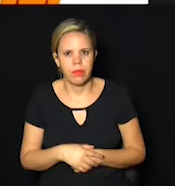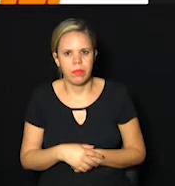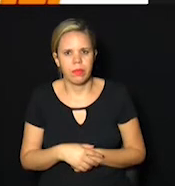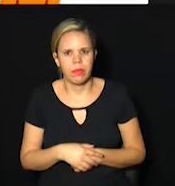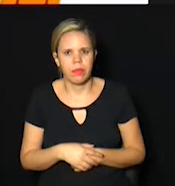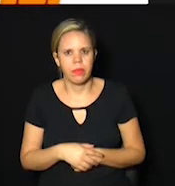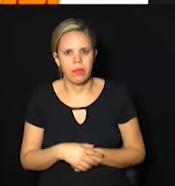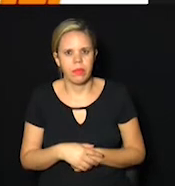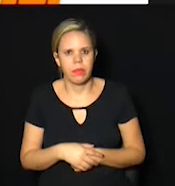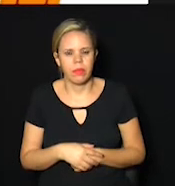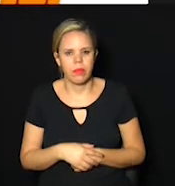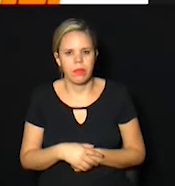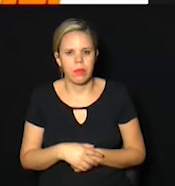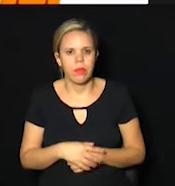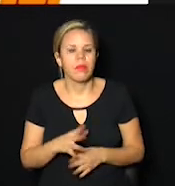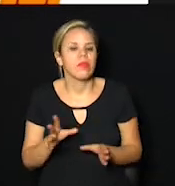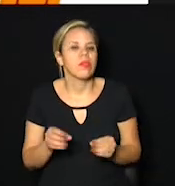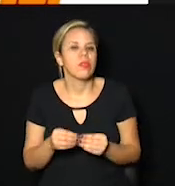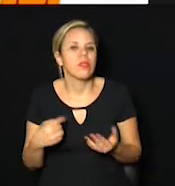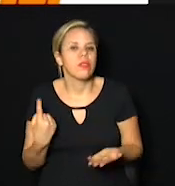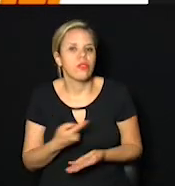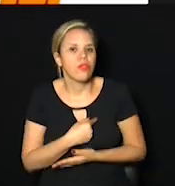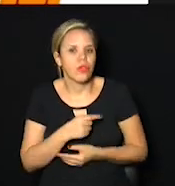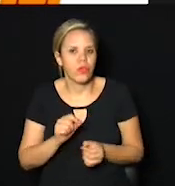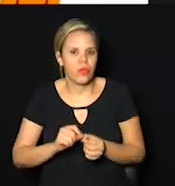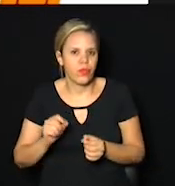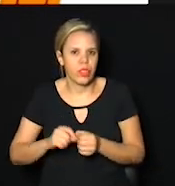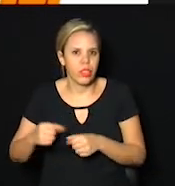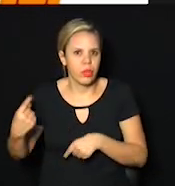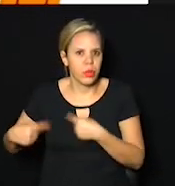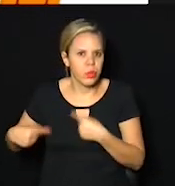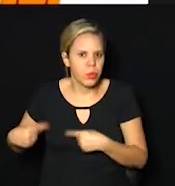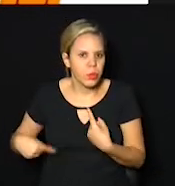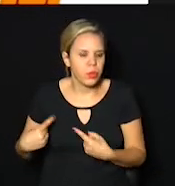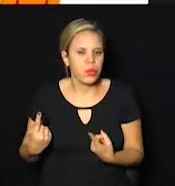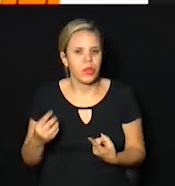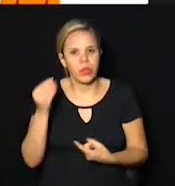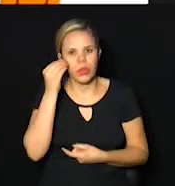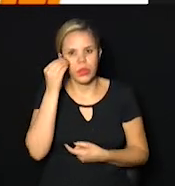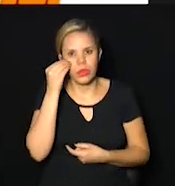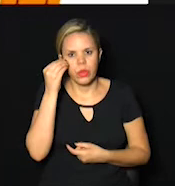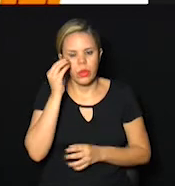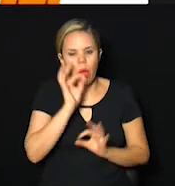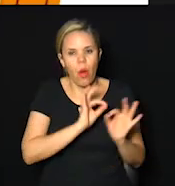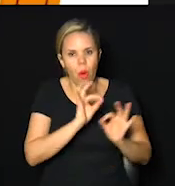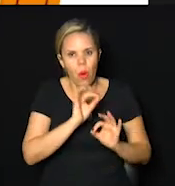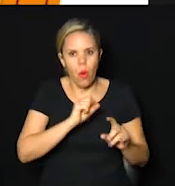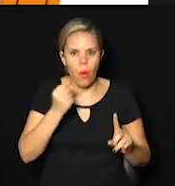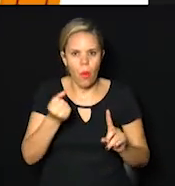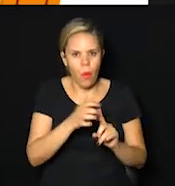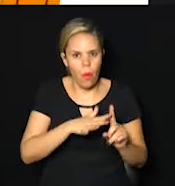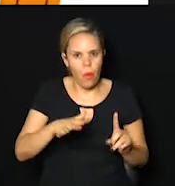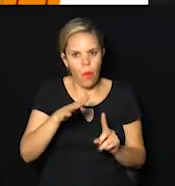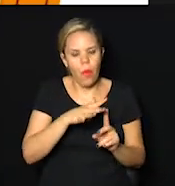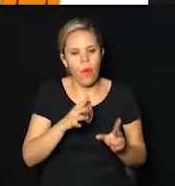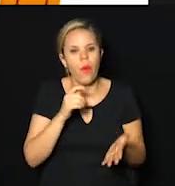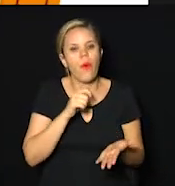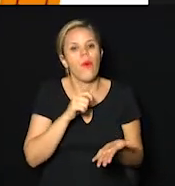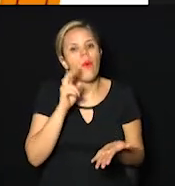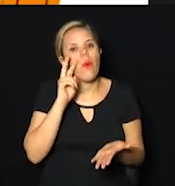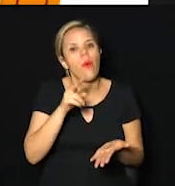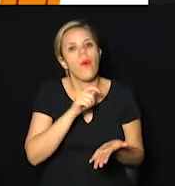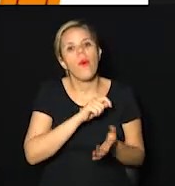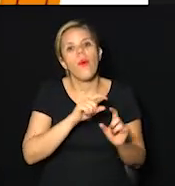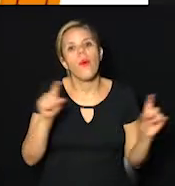E, no final das contas, quando a gente faz política, a gente está tentando organizar a sociedade. Note que eu escrevi aí,